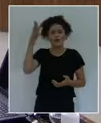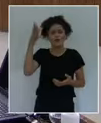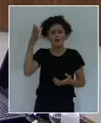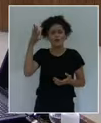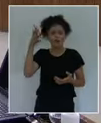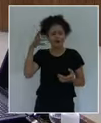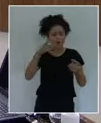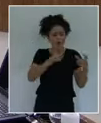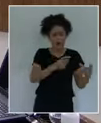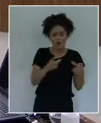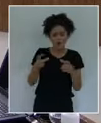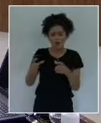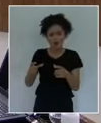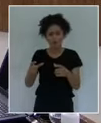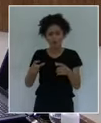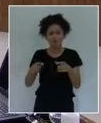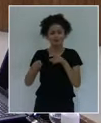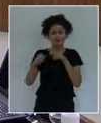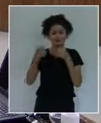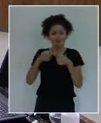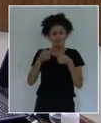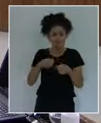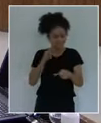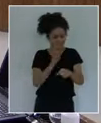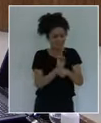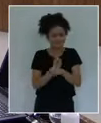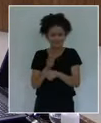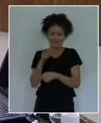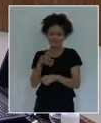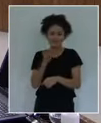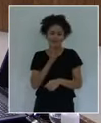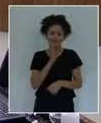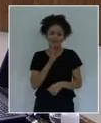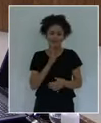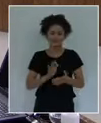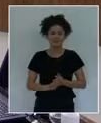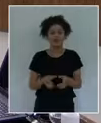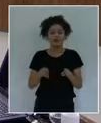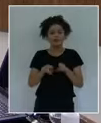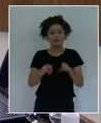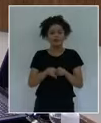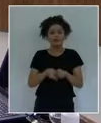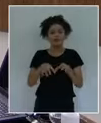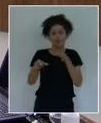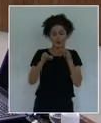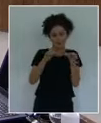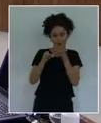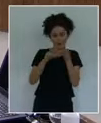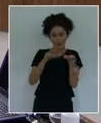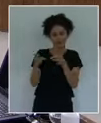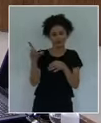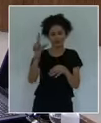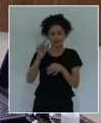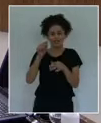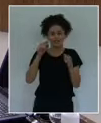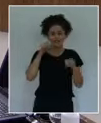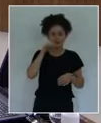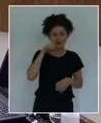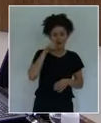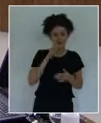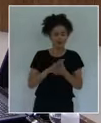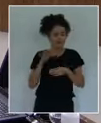primeiro. Isso ajuda muito Ponte Nova. E aquele plano de redução de risco também que foi votado aqui nessa Câmara, também ajudou demais.